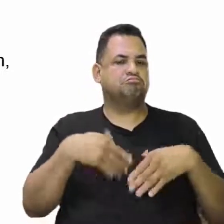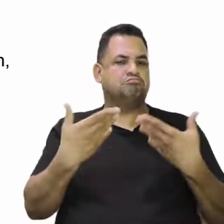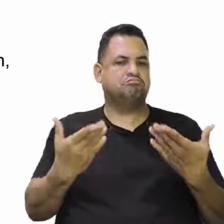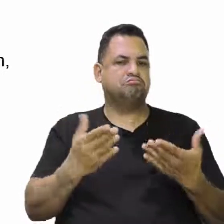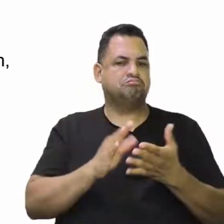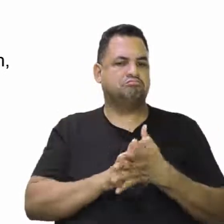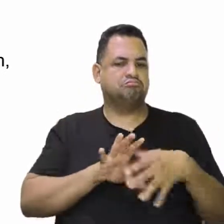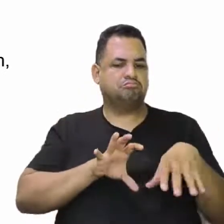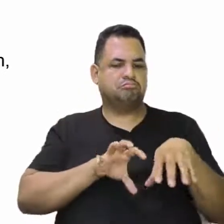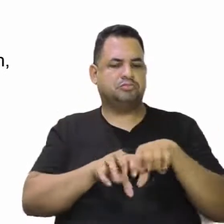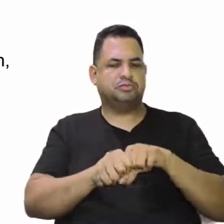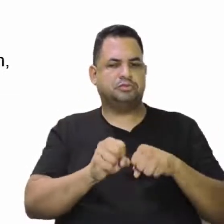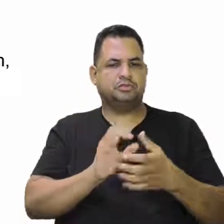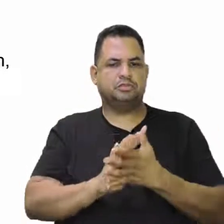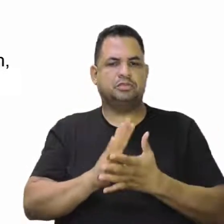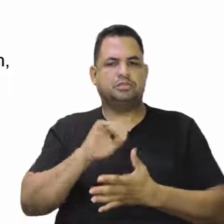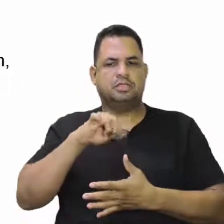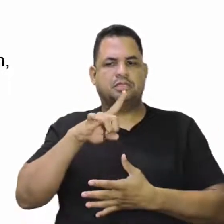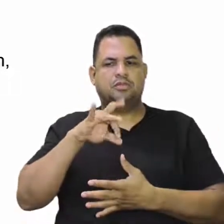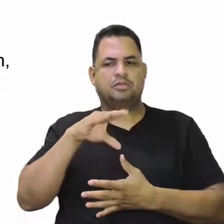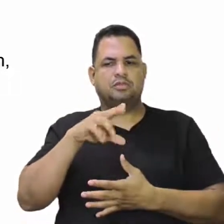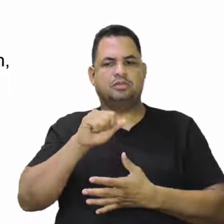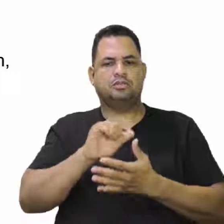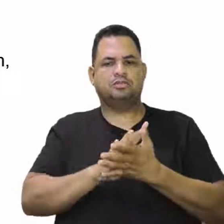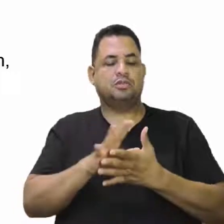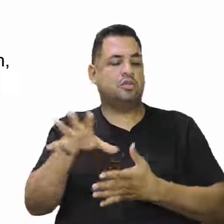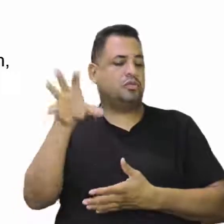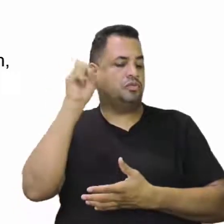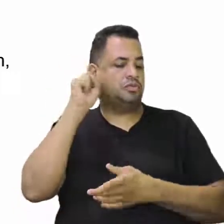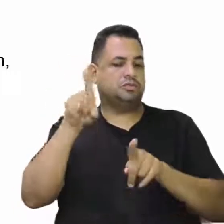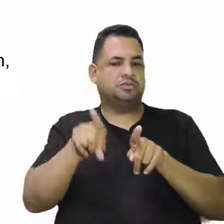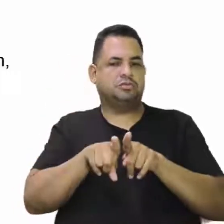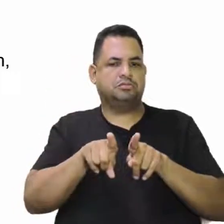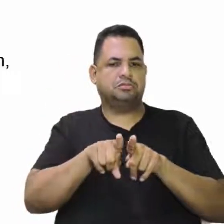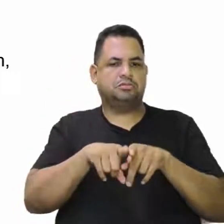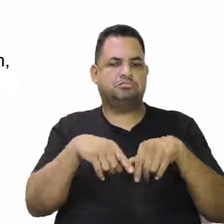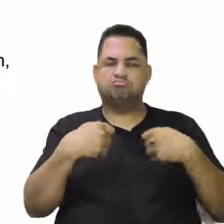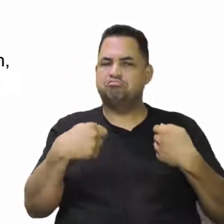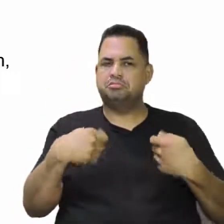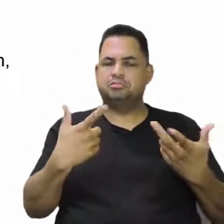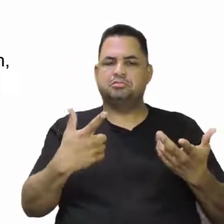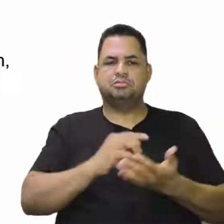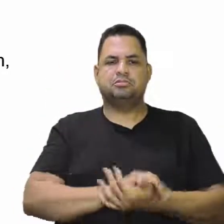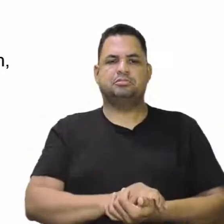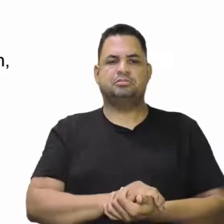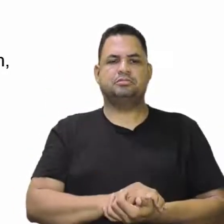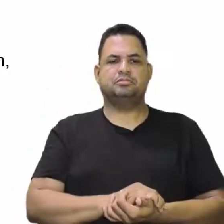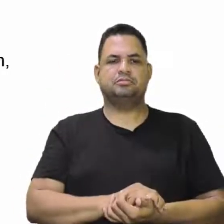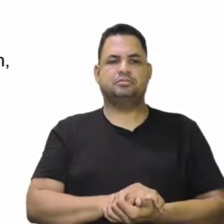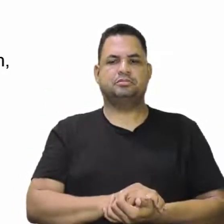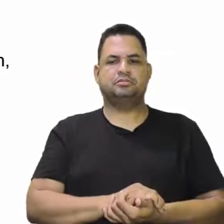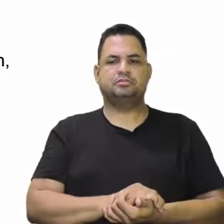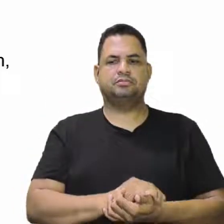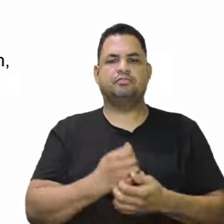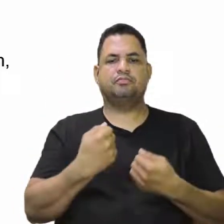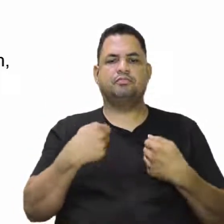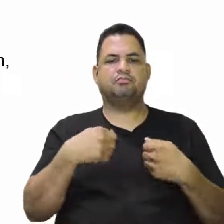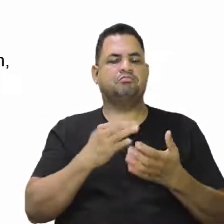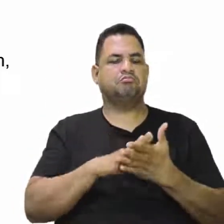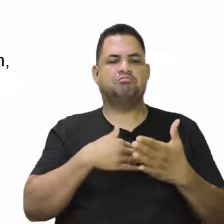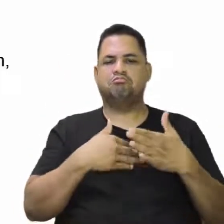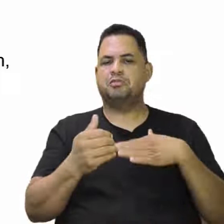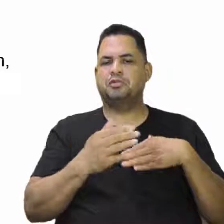especialista em meteorologia. E nem o ouvinte também. Não necessariamente, não é? O ouvinte pode ser qualquer